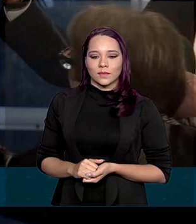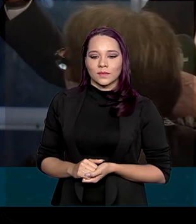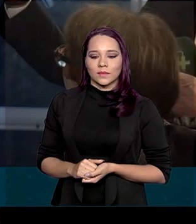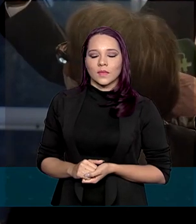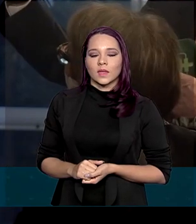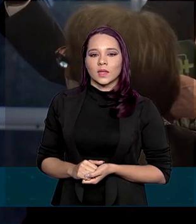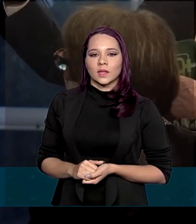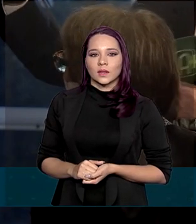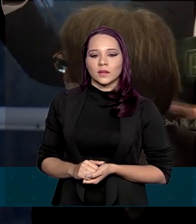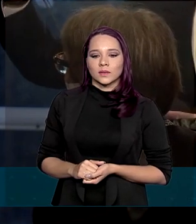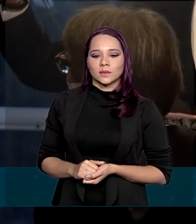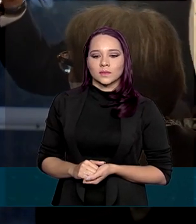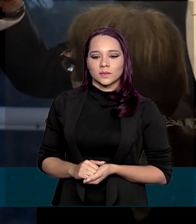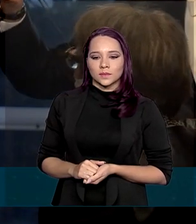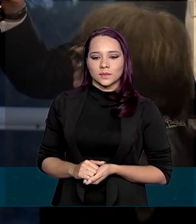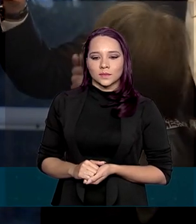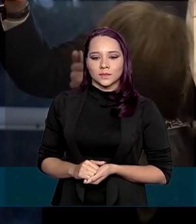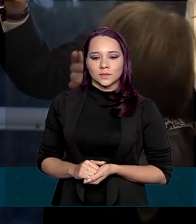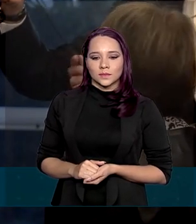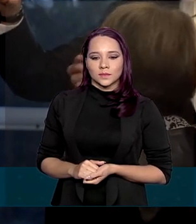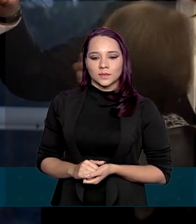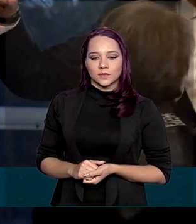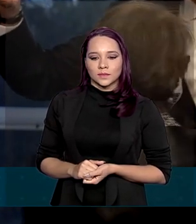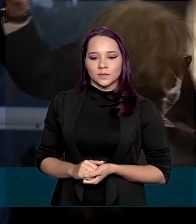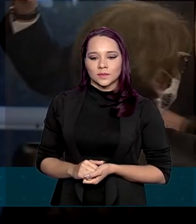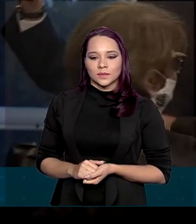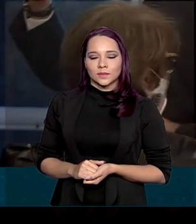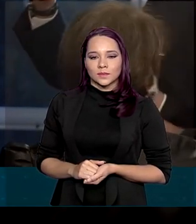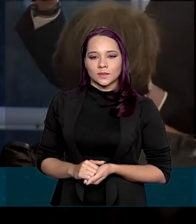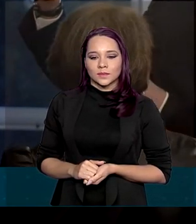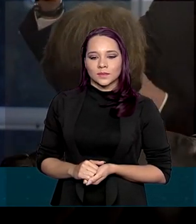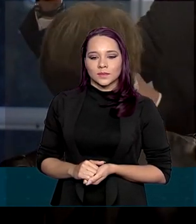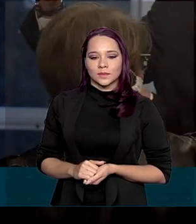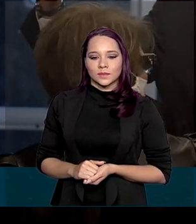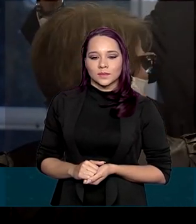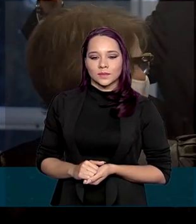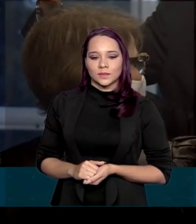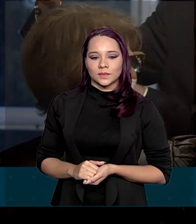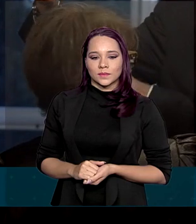Teve tempo lá de lá também. Tarcísio, vem cá. Vem cá. Vem cá comigo. Vem cá